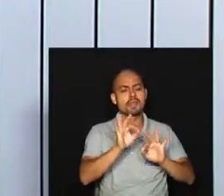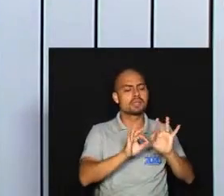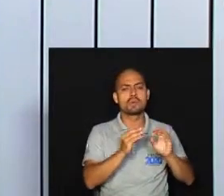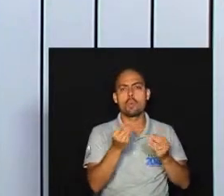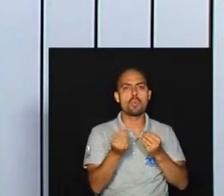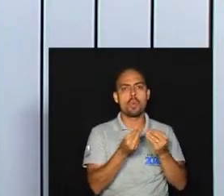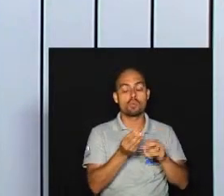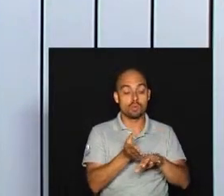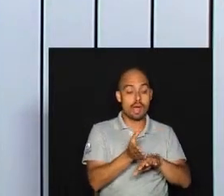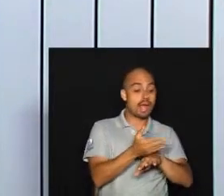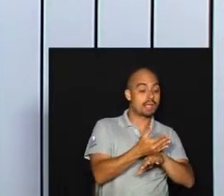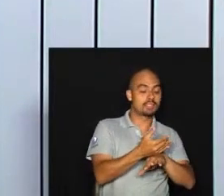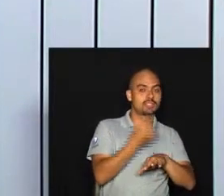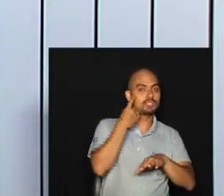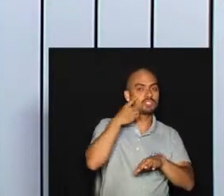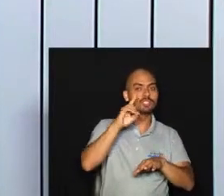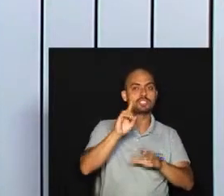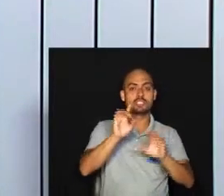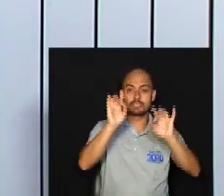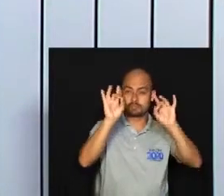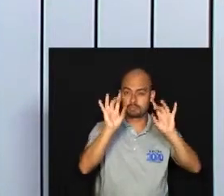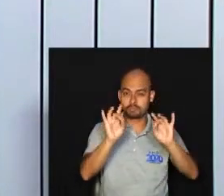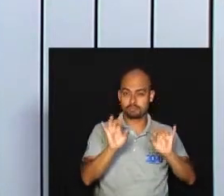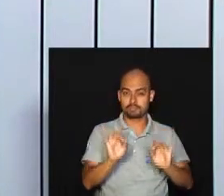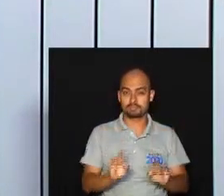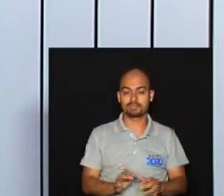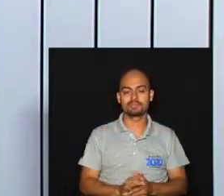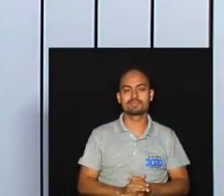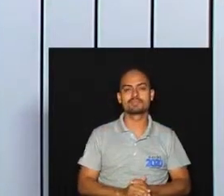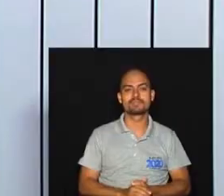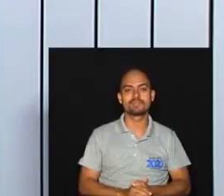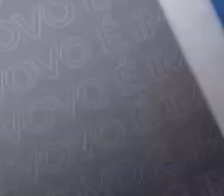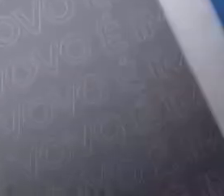urnas recebem para este dia tão especial.